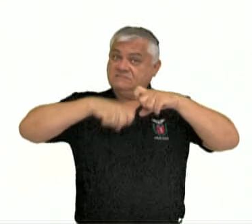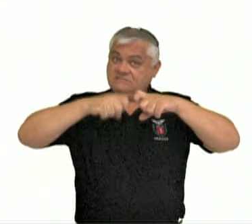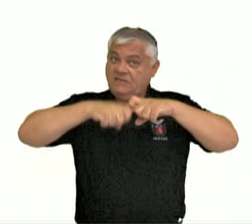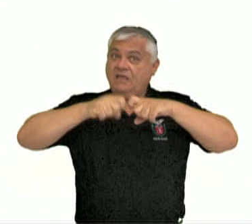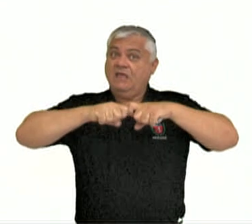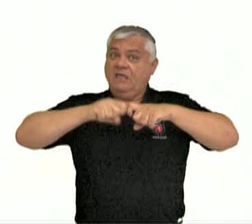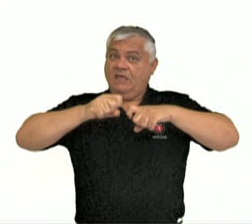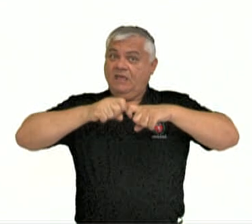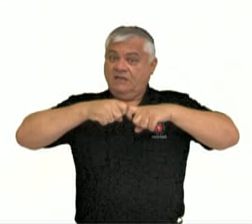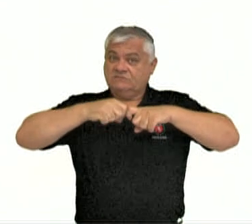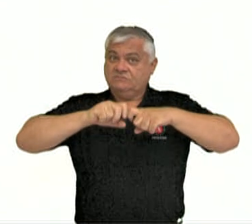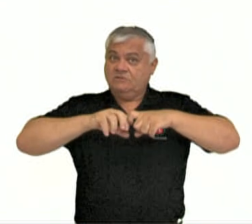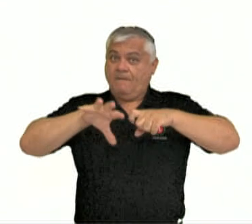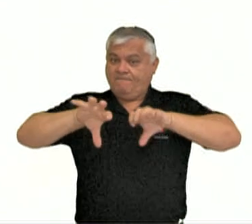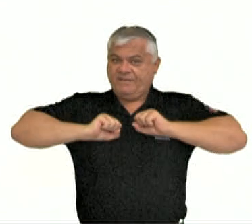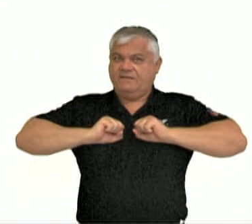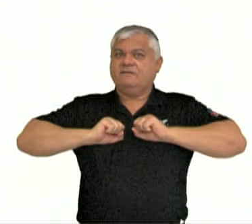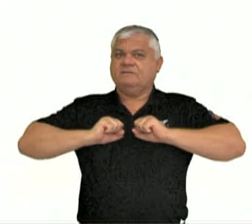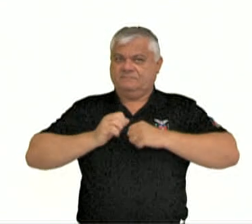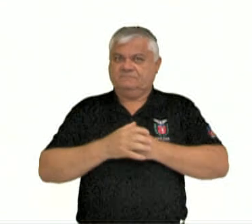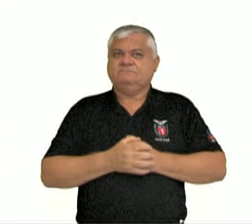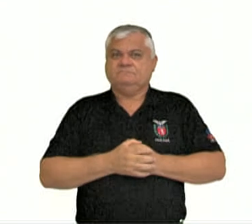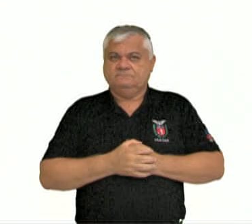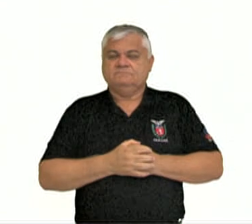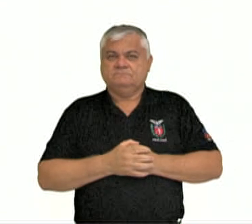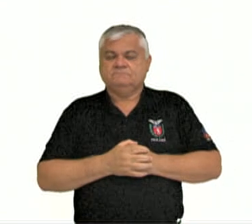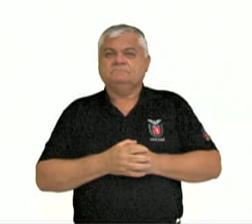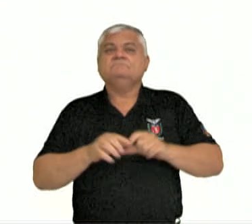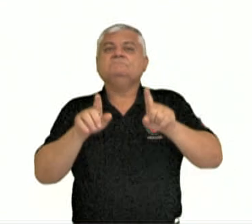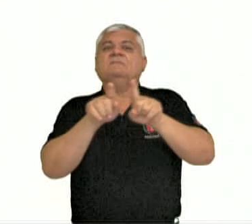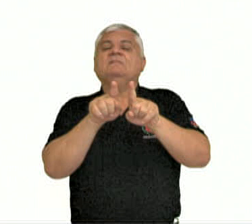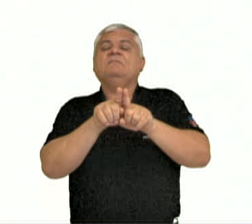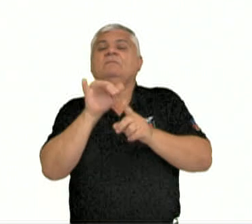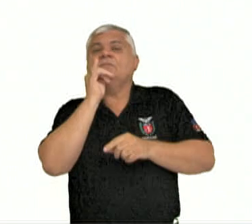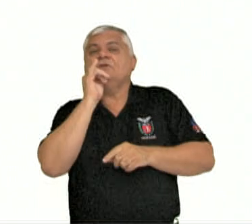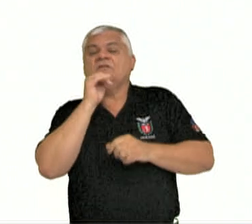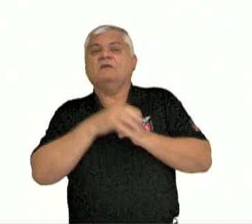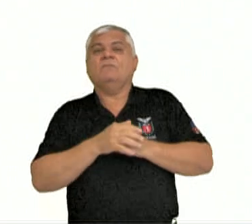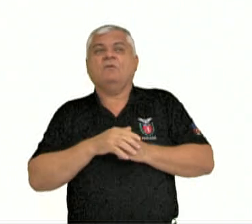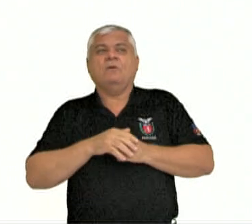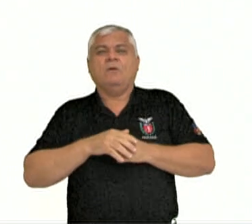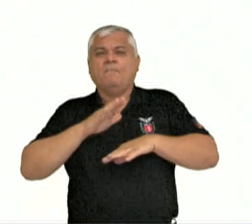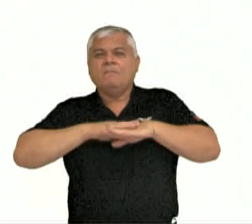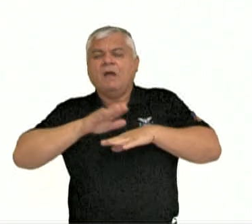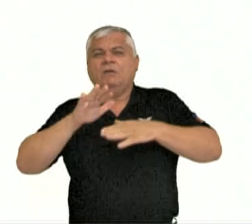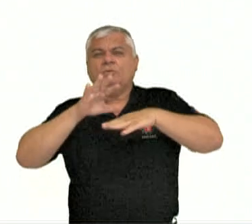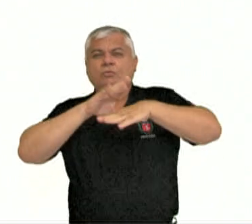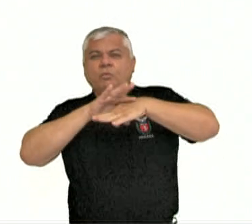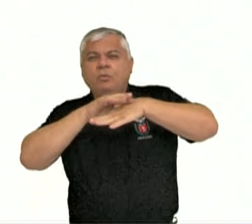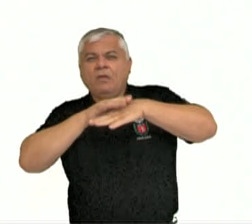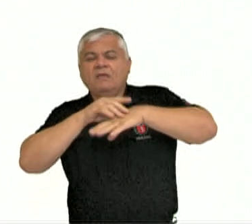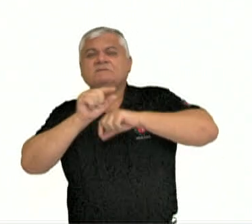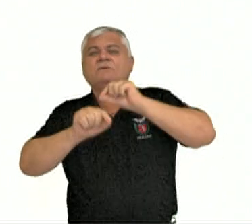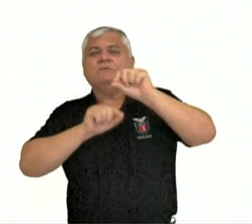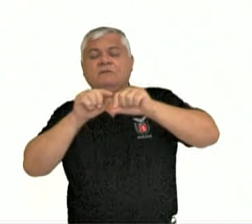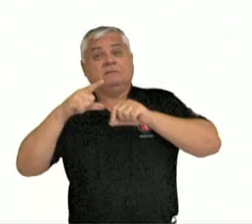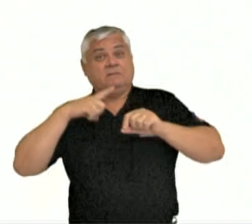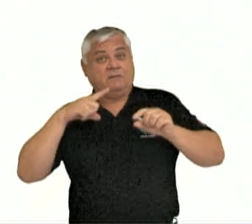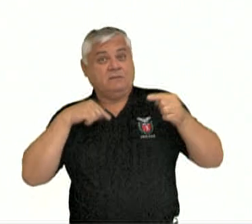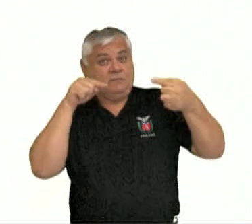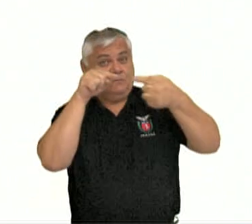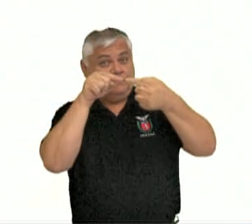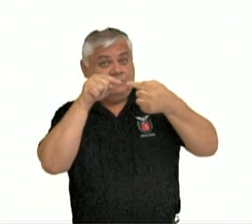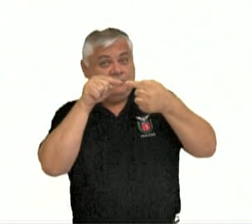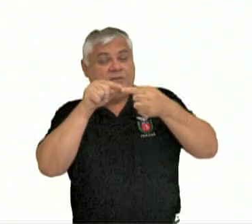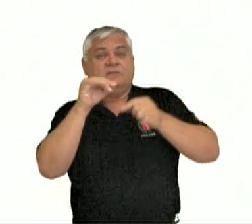transmissível. Então, além, né, dele causar aquela doença que nós vimos, também eles estão